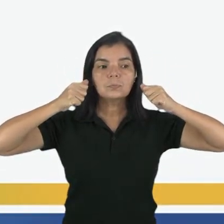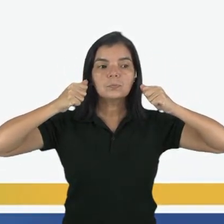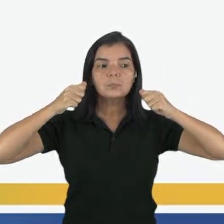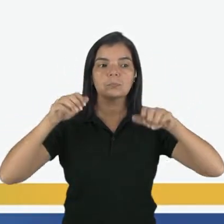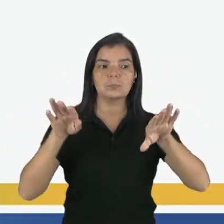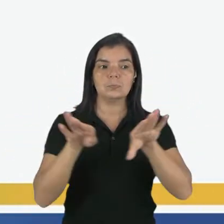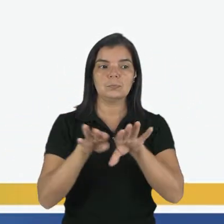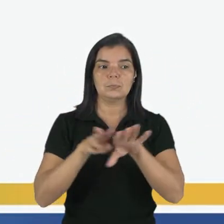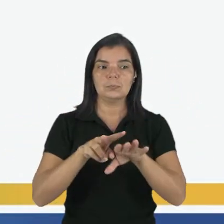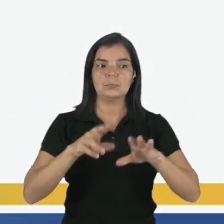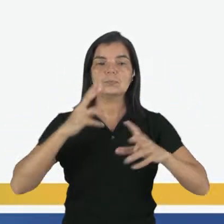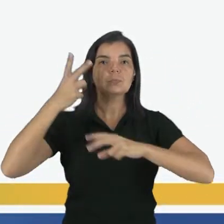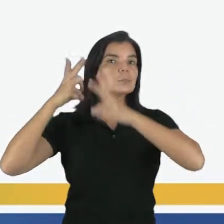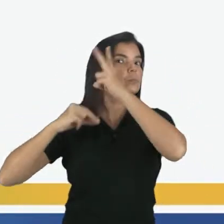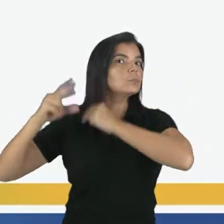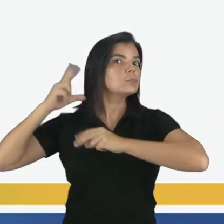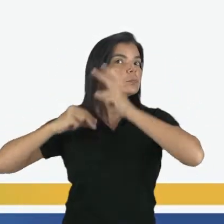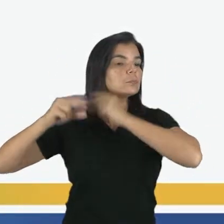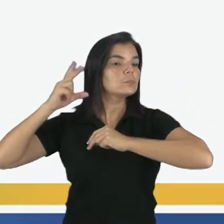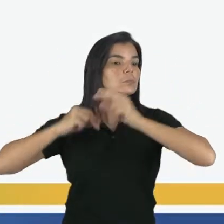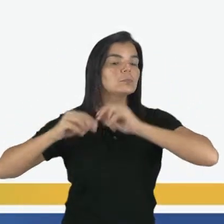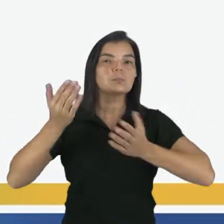Virgem, Libra,